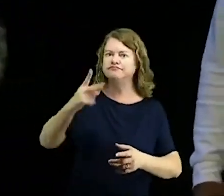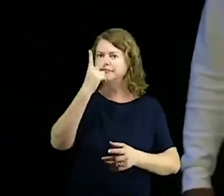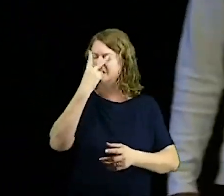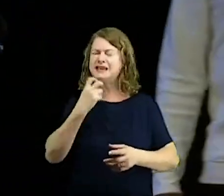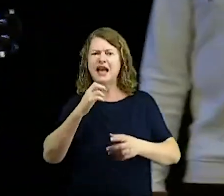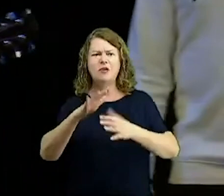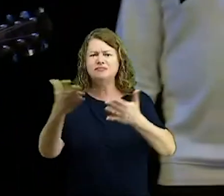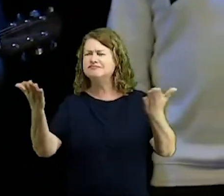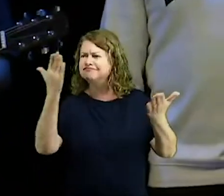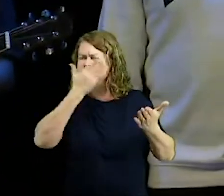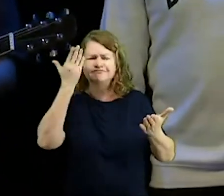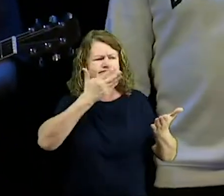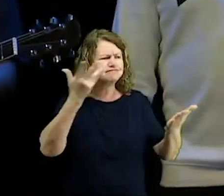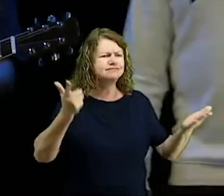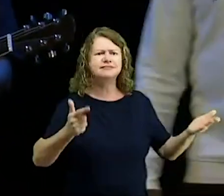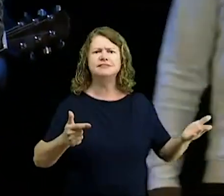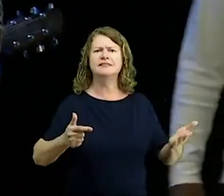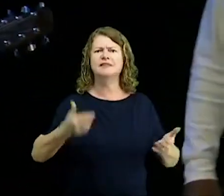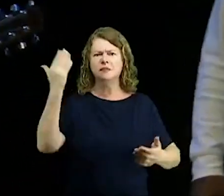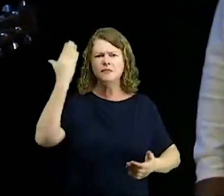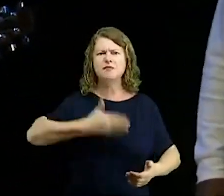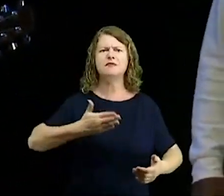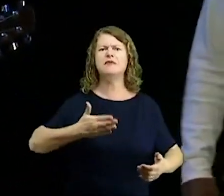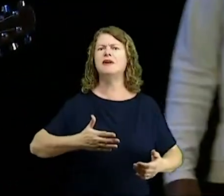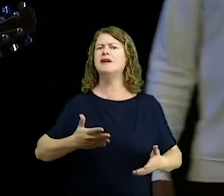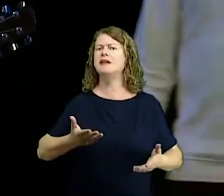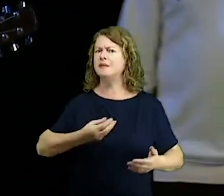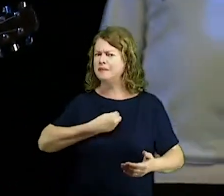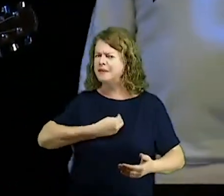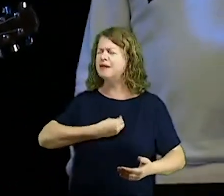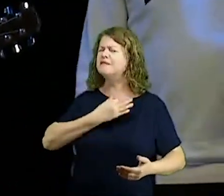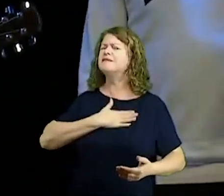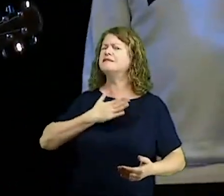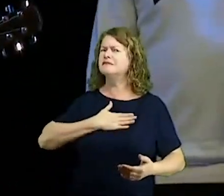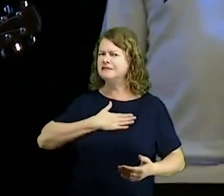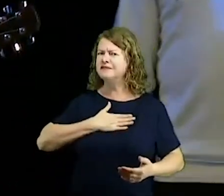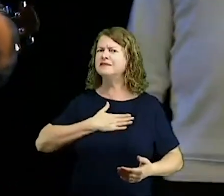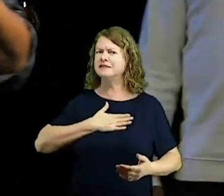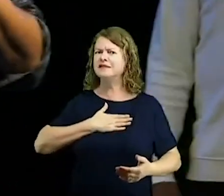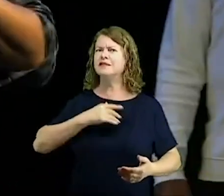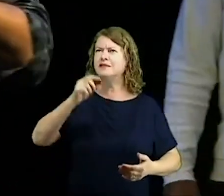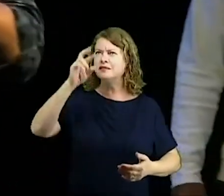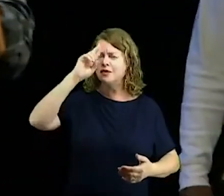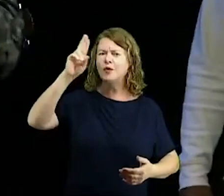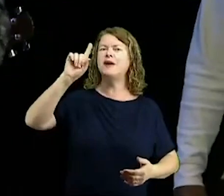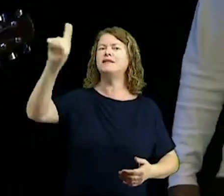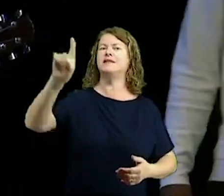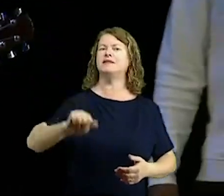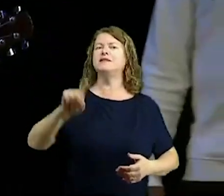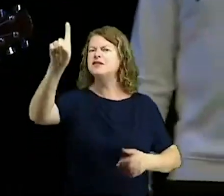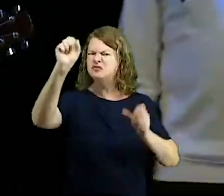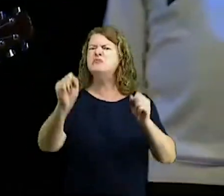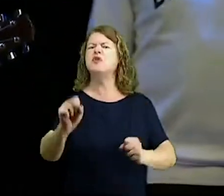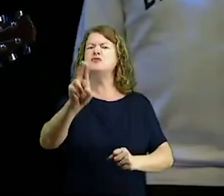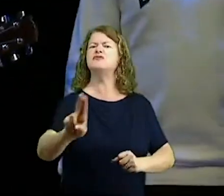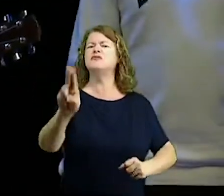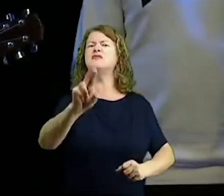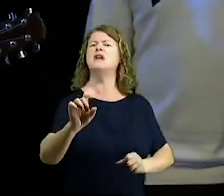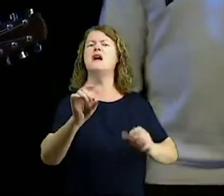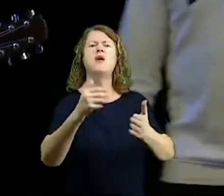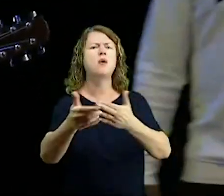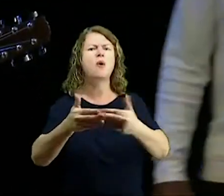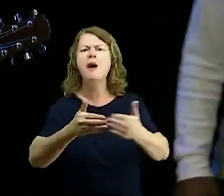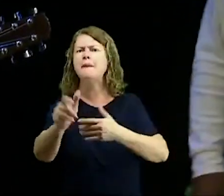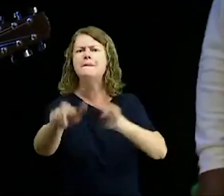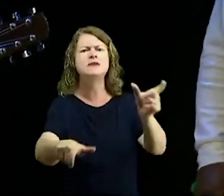da minha vida que o Senhor é Deus. Querido, Deus pode usar qualquer um aqui, de qualquer jeito, do jeito que Ele quiser.